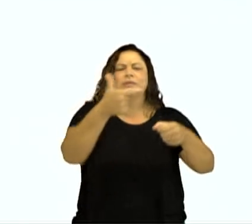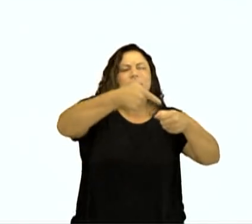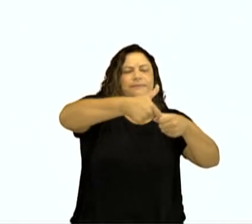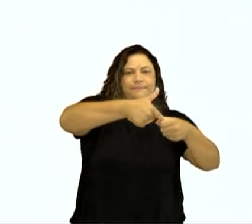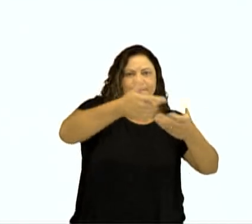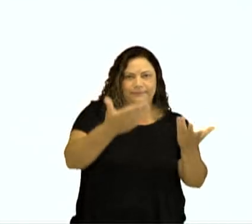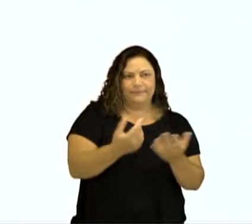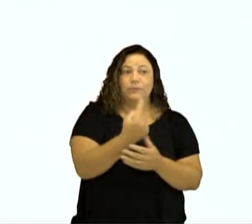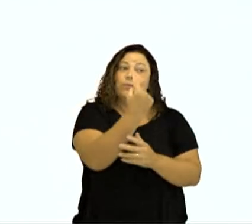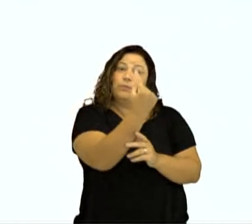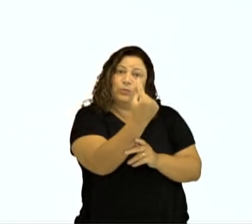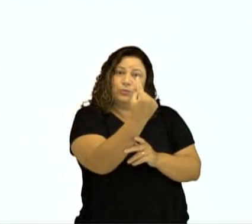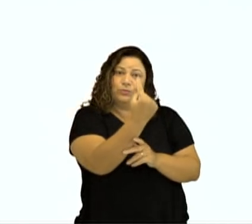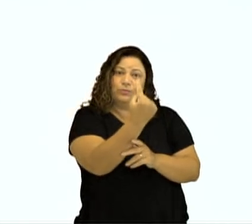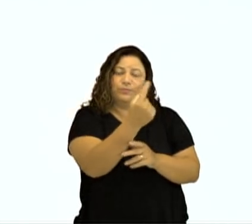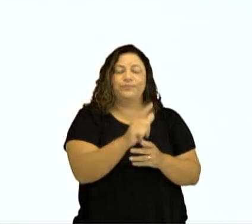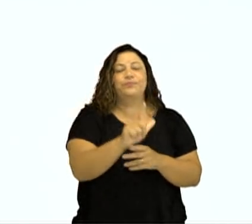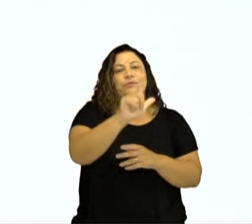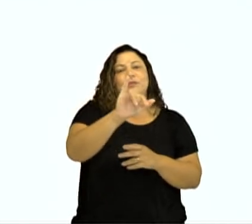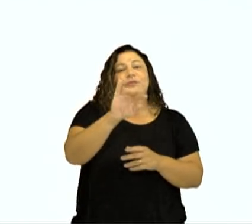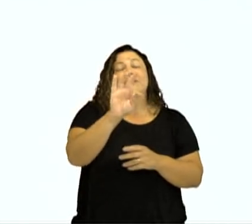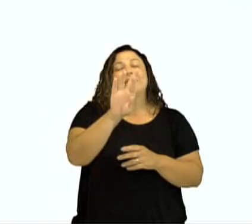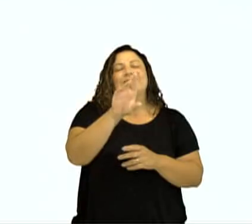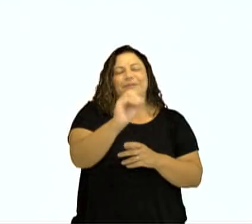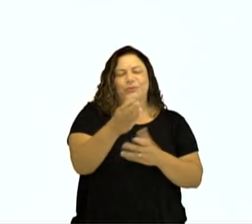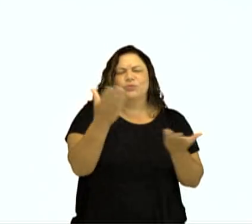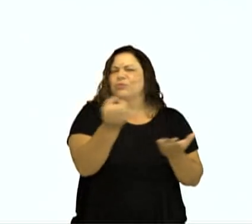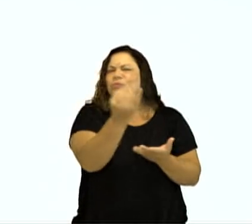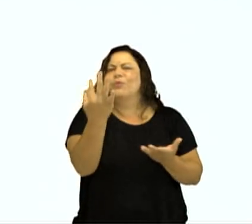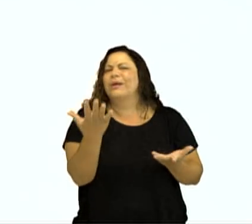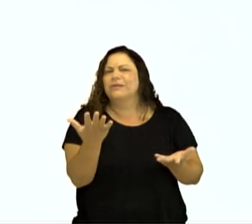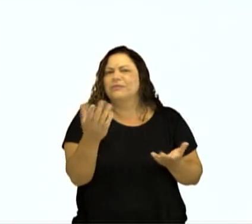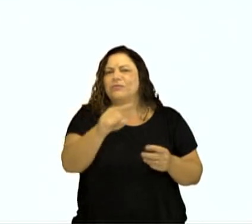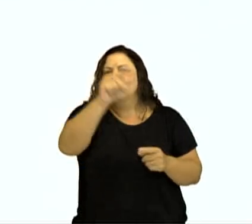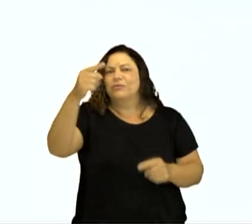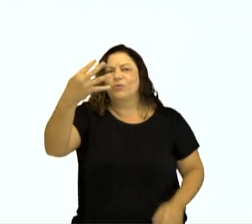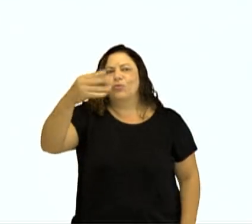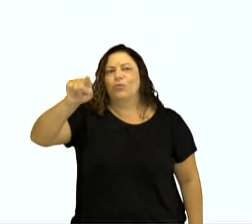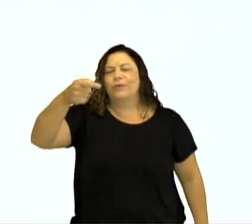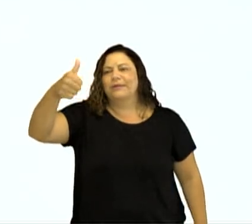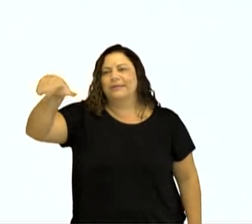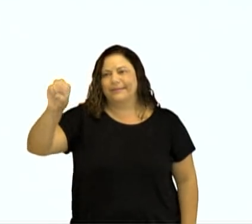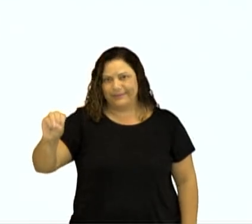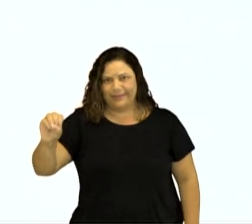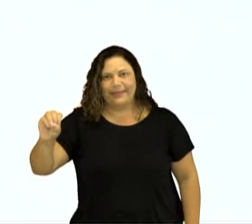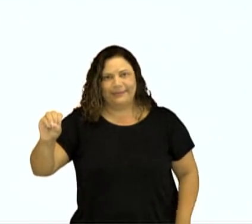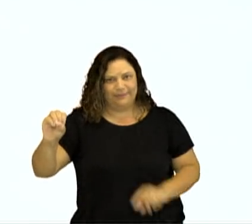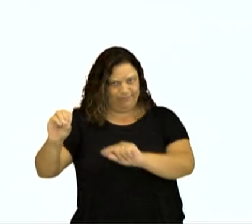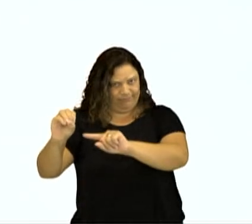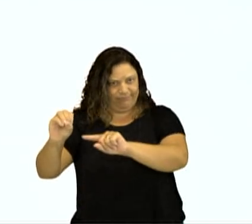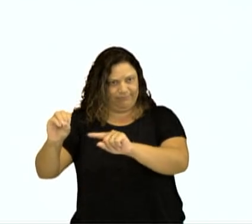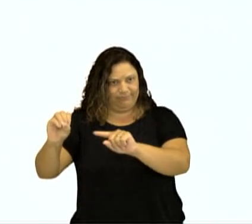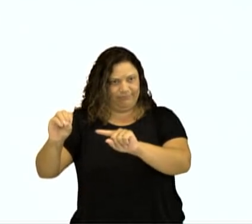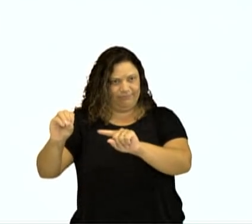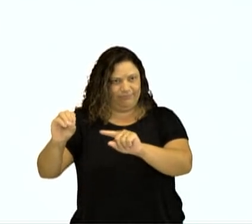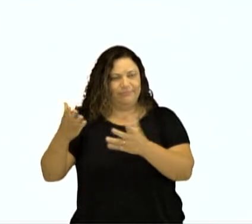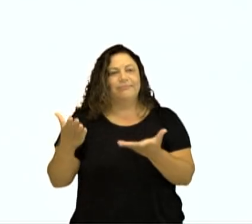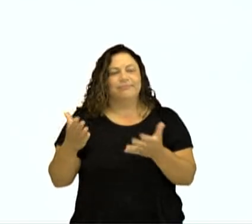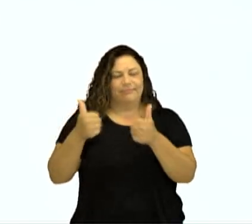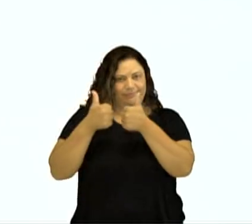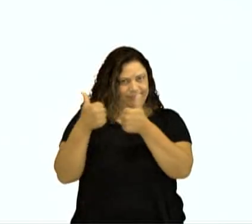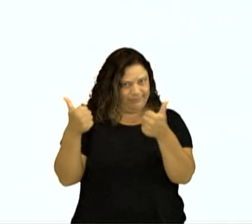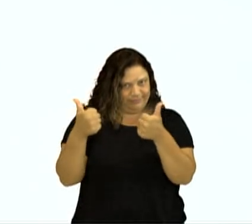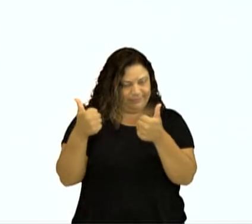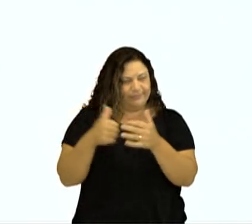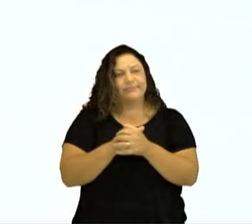1 litro. Quanto custa 1 litro desse combustível? R$ 4,10. Então, 4,10 vezes 1,